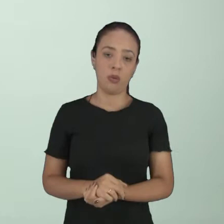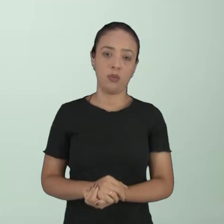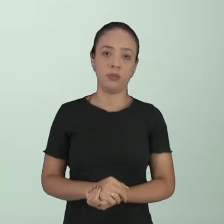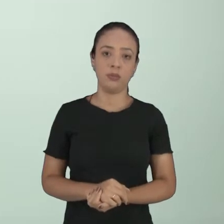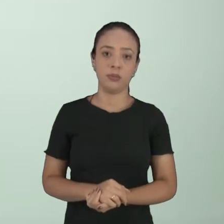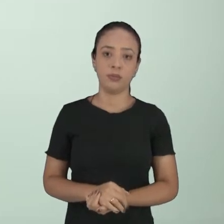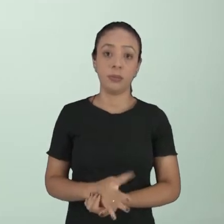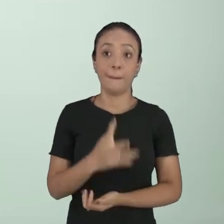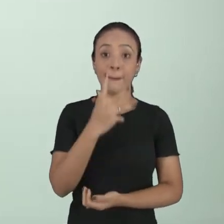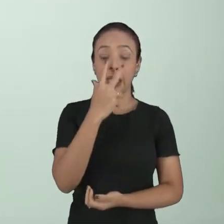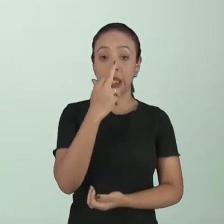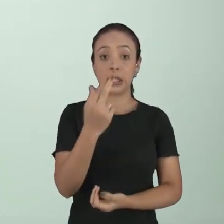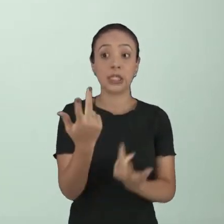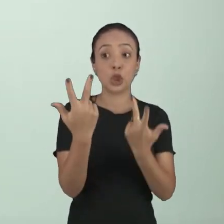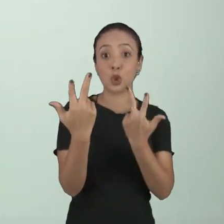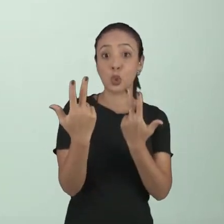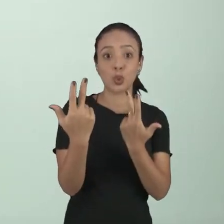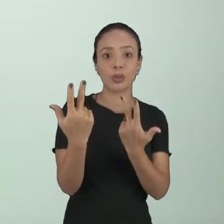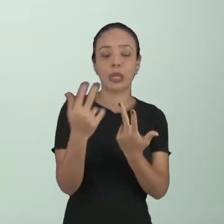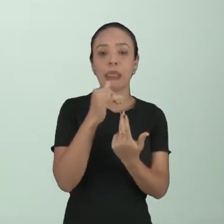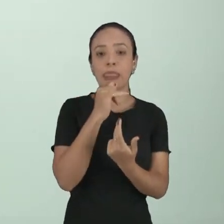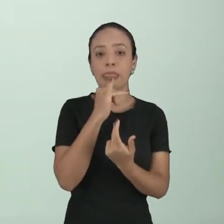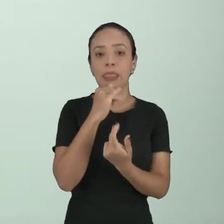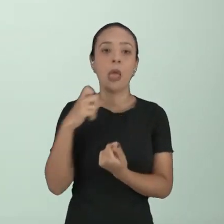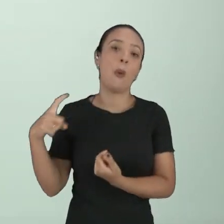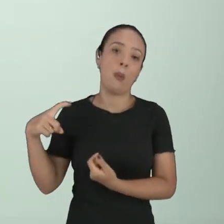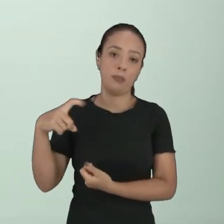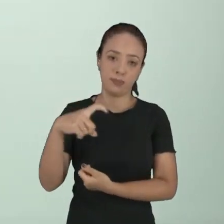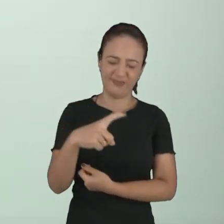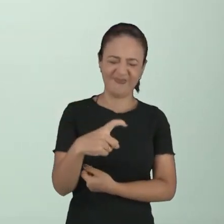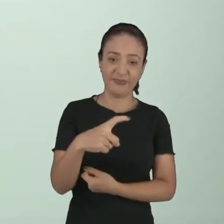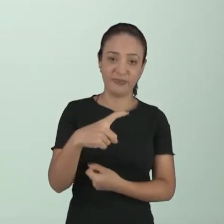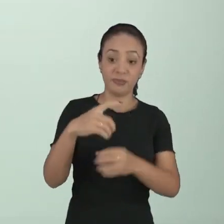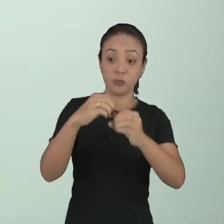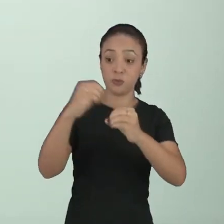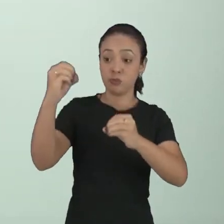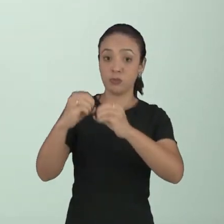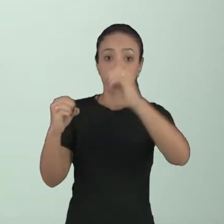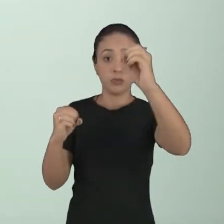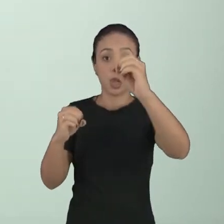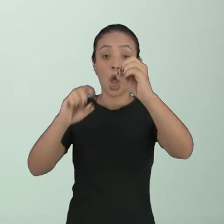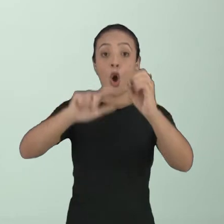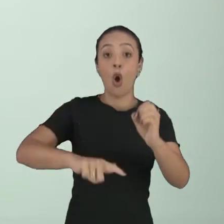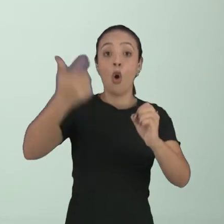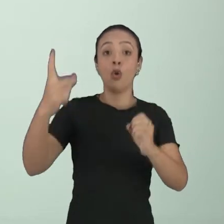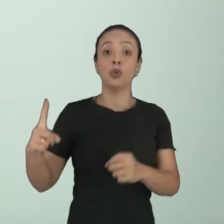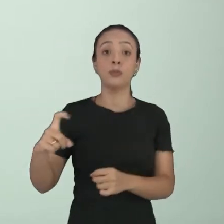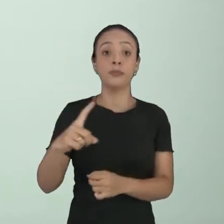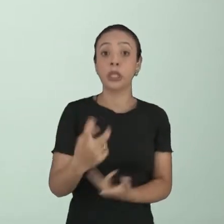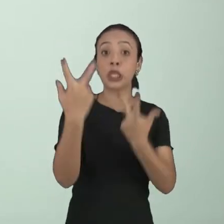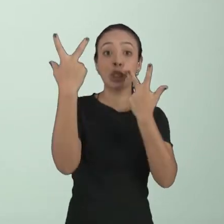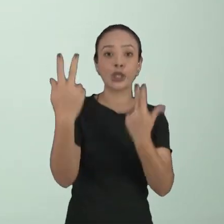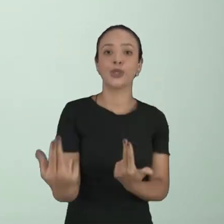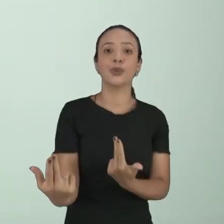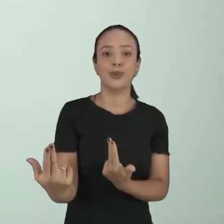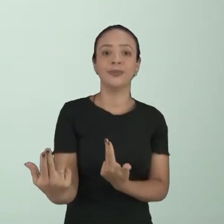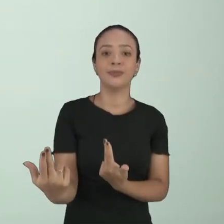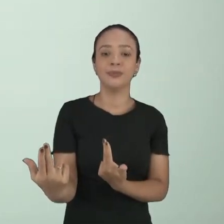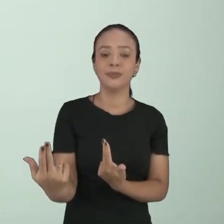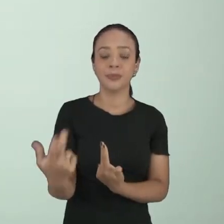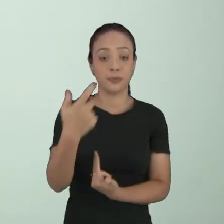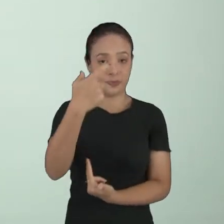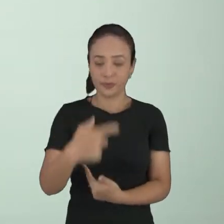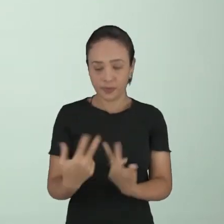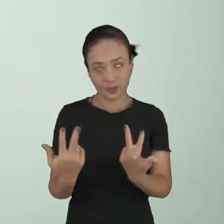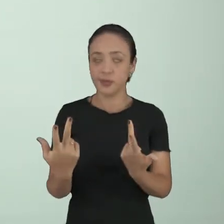formados basicamente clones, né? Digamos lá, uma bactéria, ela vai se reproduzir assexuadamente, ela vai produzir clones de si mesmo,